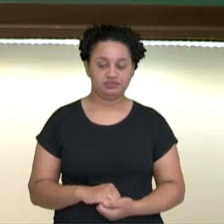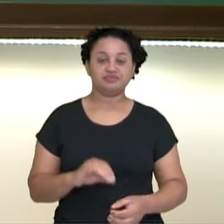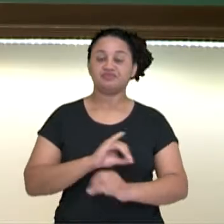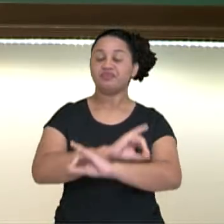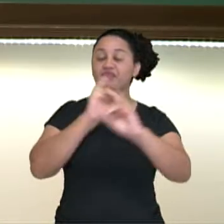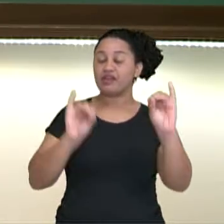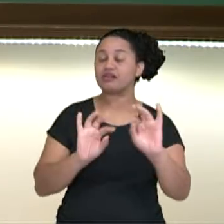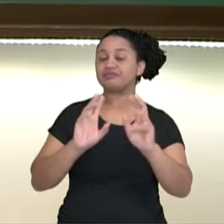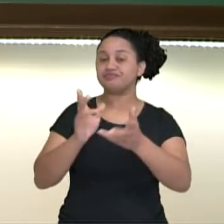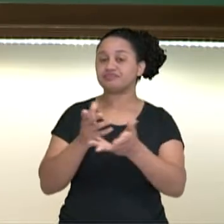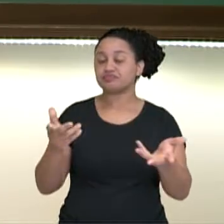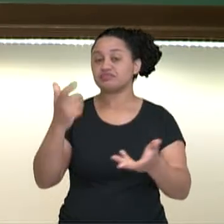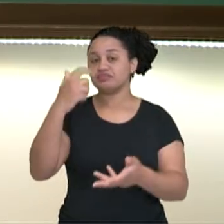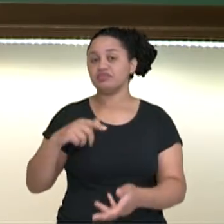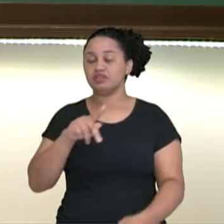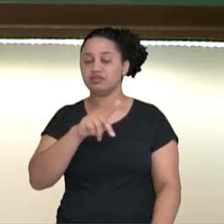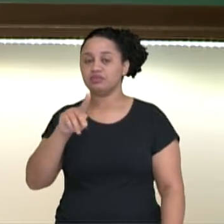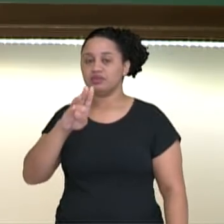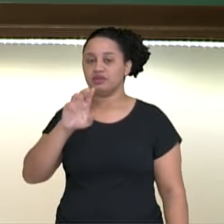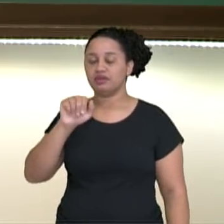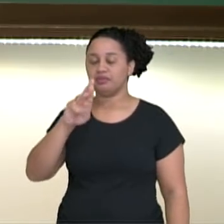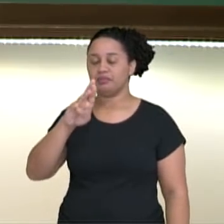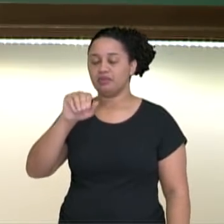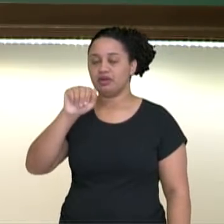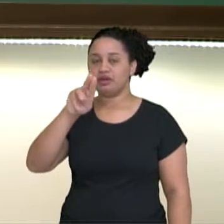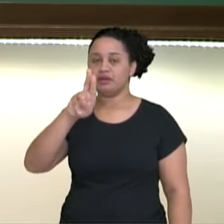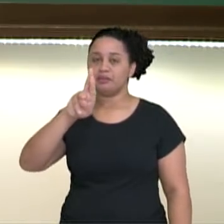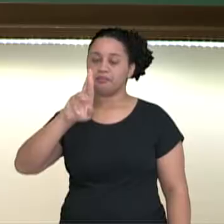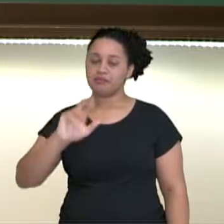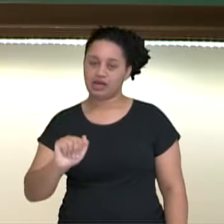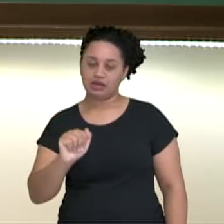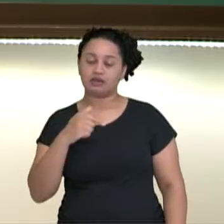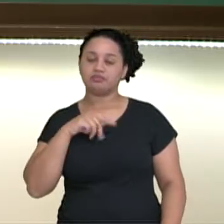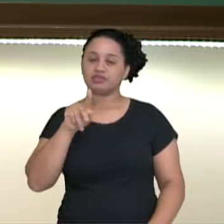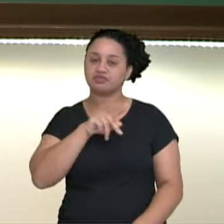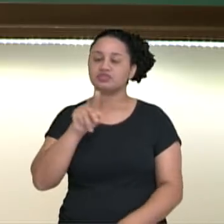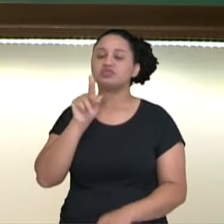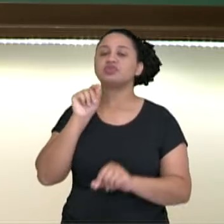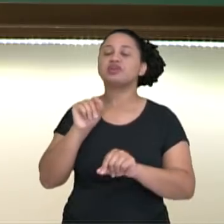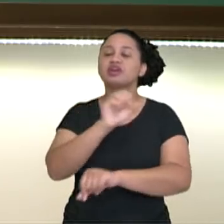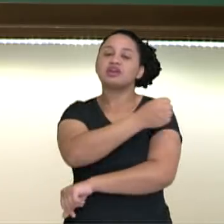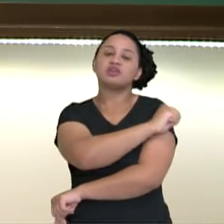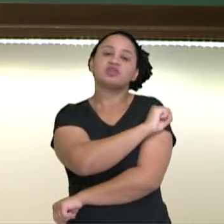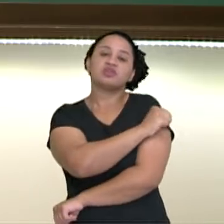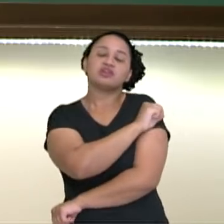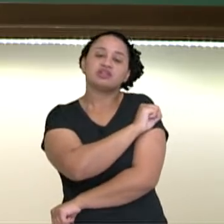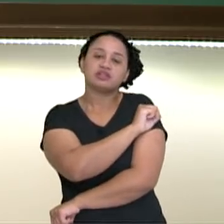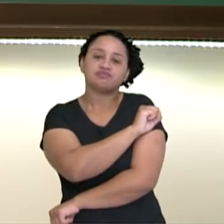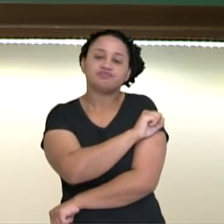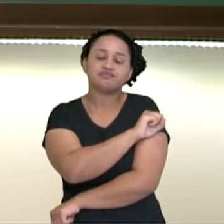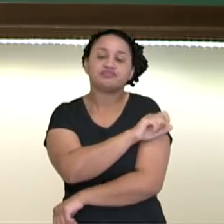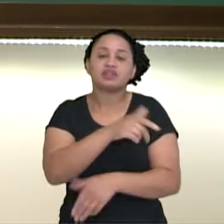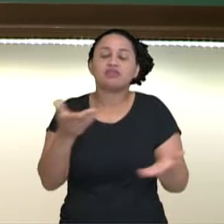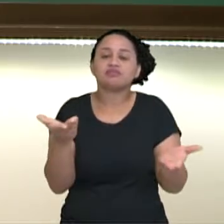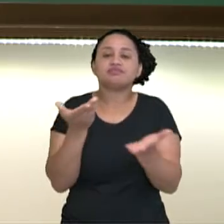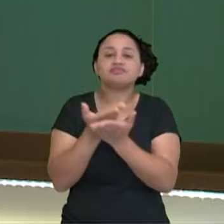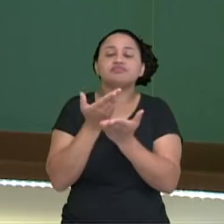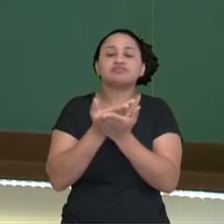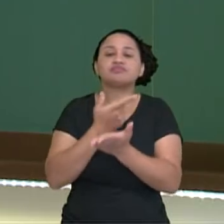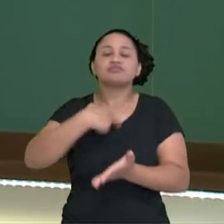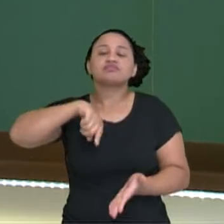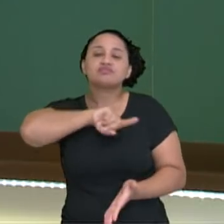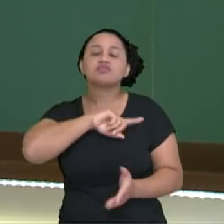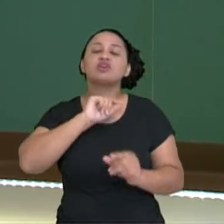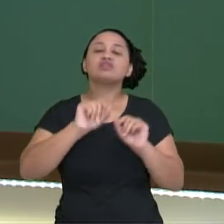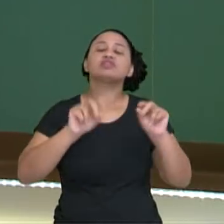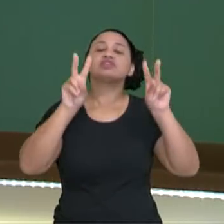Oi pessoal, eu sou a professora Bárbara Furquim, a professora de vocês do 8º ano. Essa aula